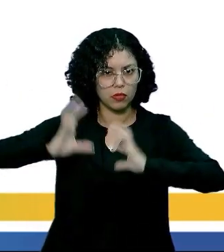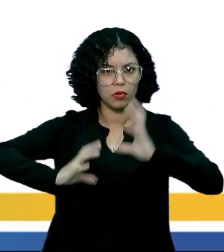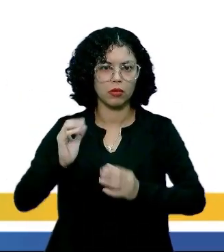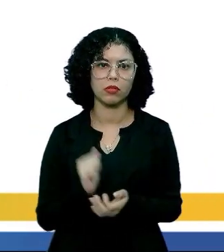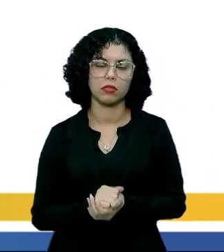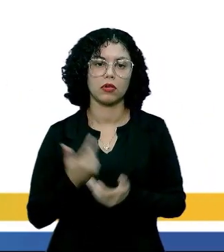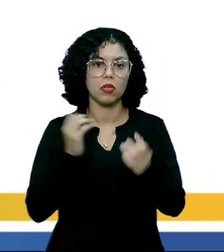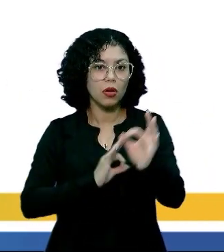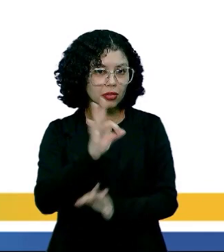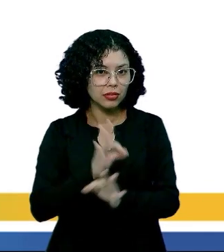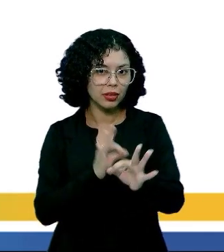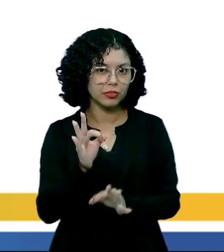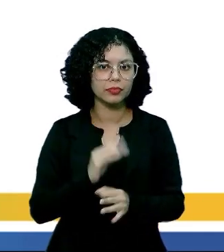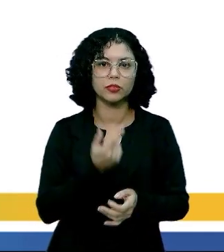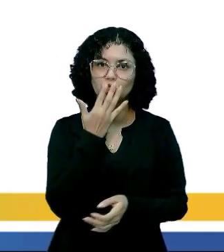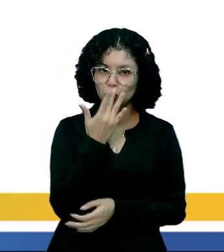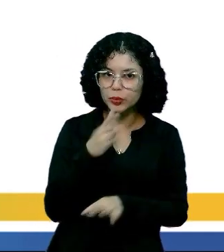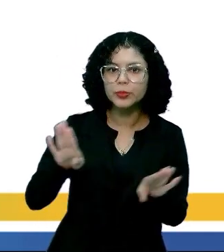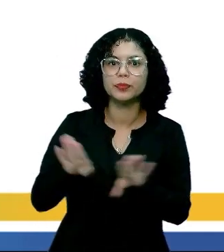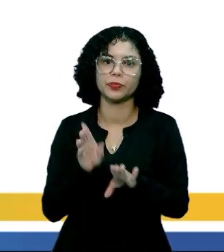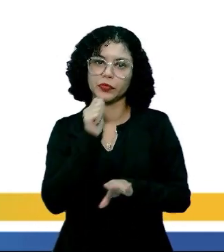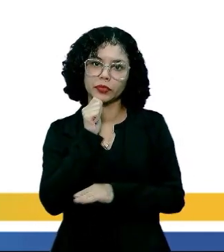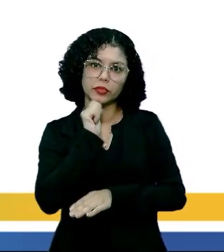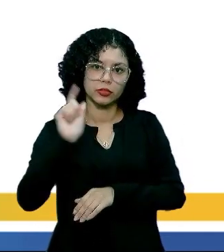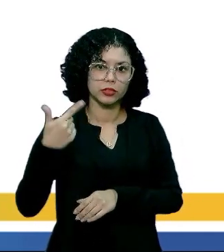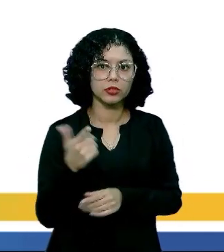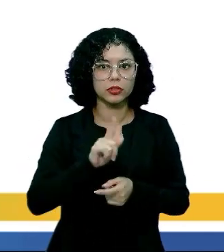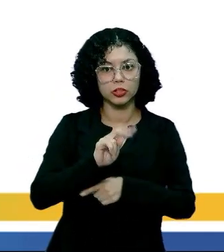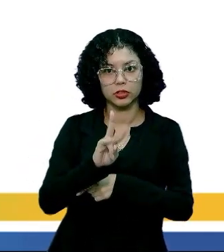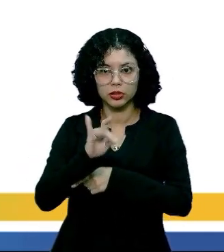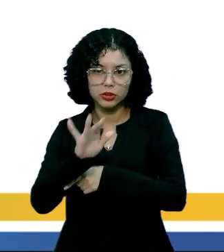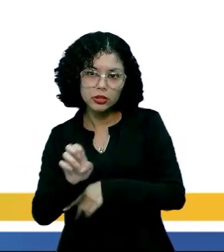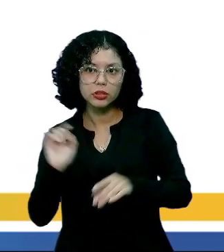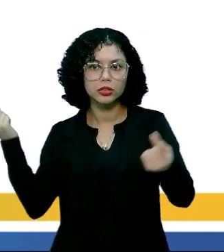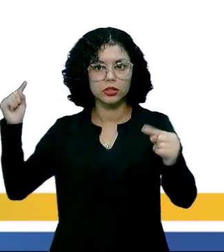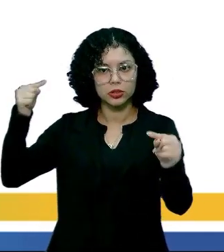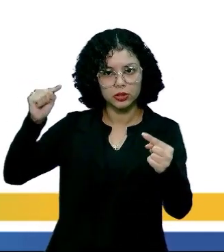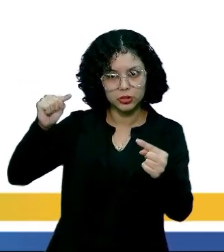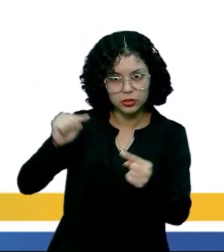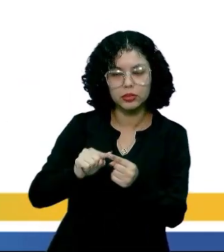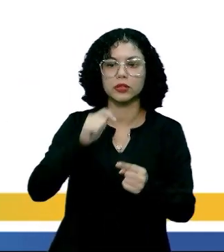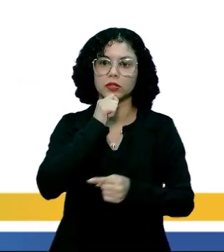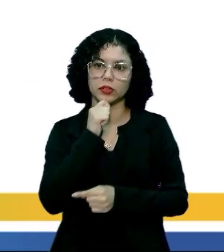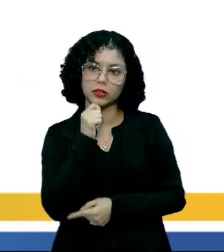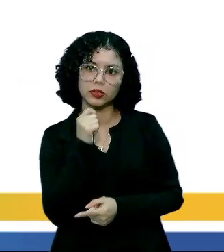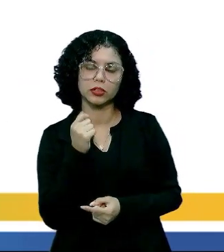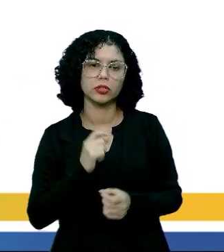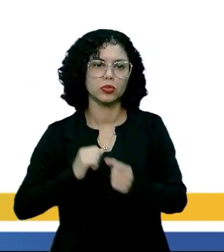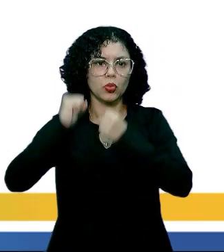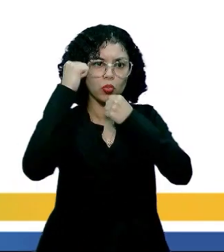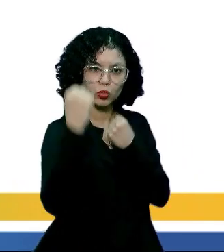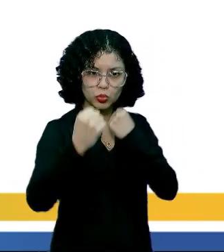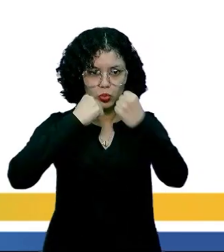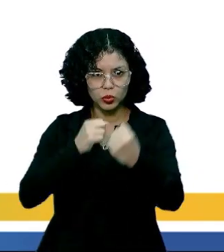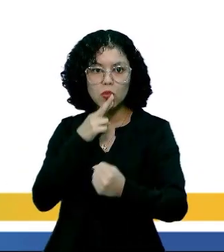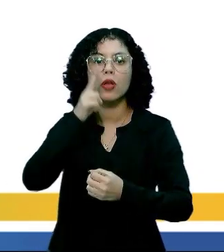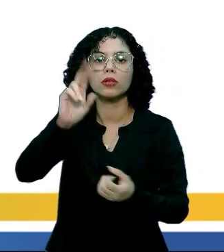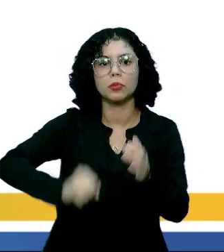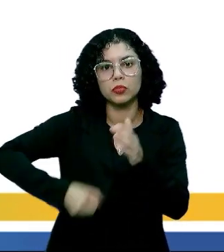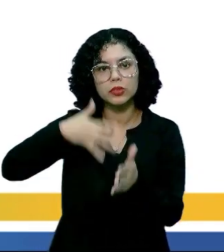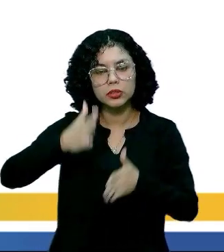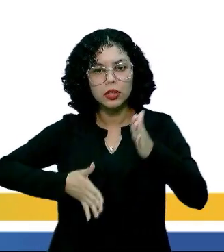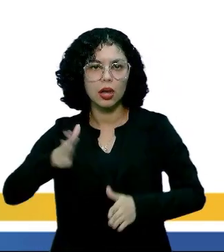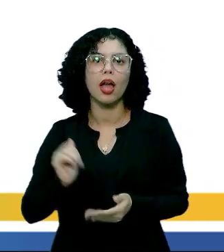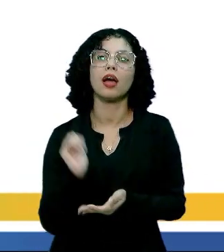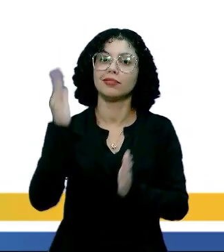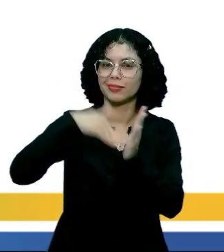enfrentamentos de torcidas organizadas além da formação de gangs que se apropriam de gestos das lutas resultando